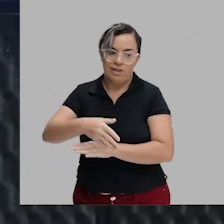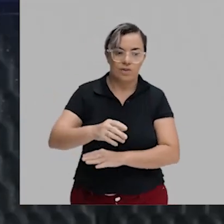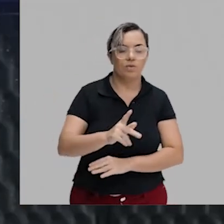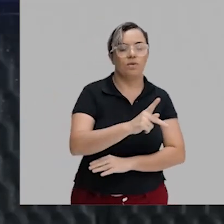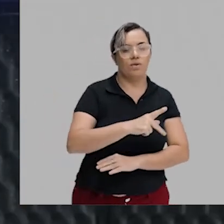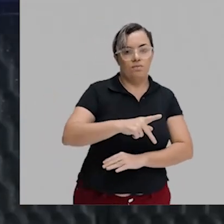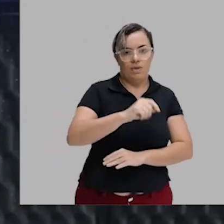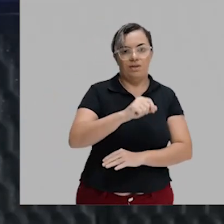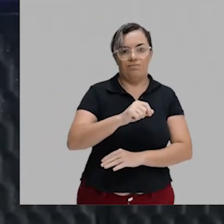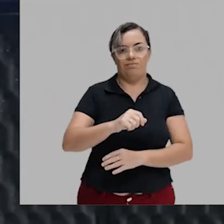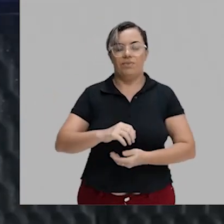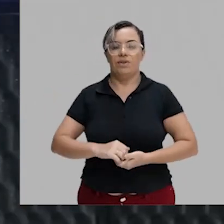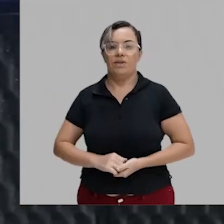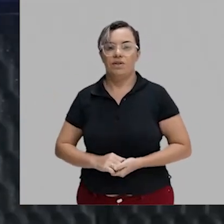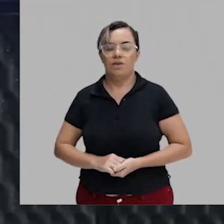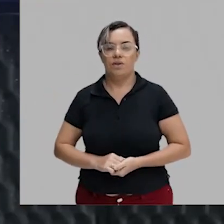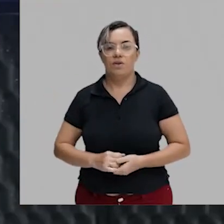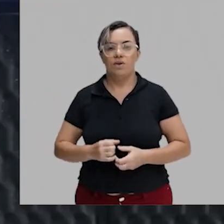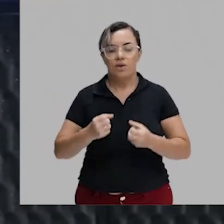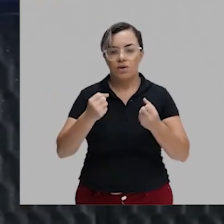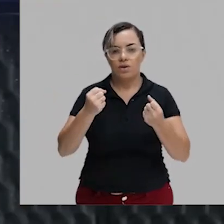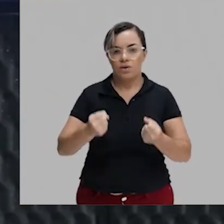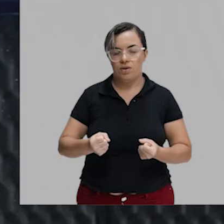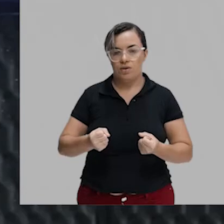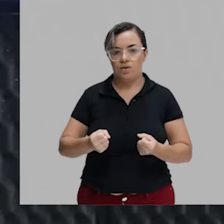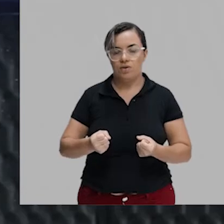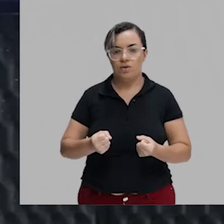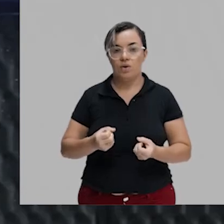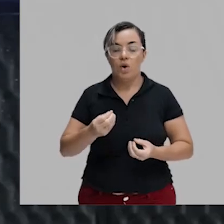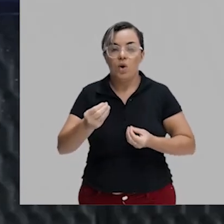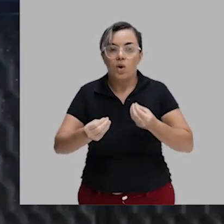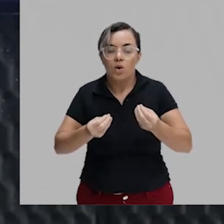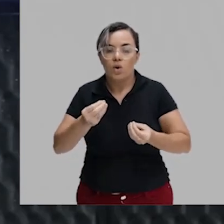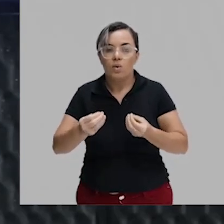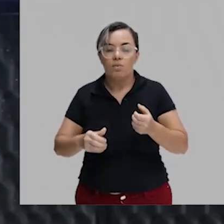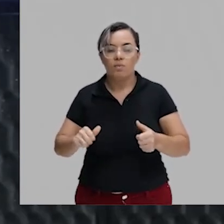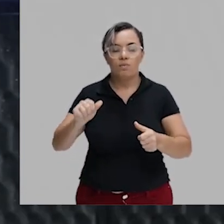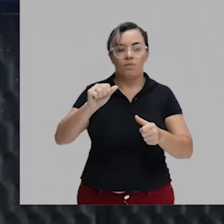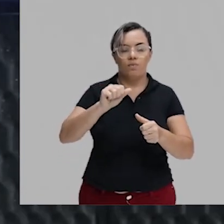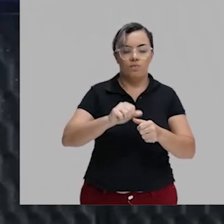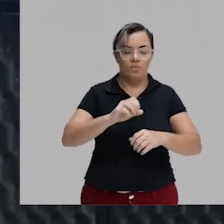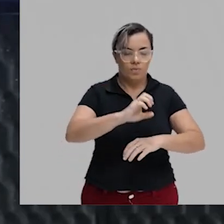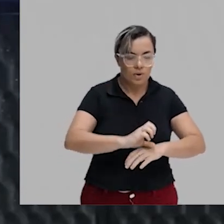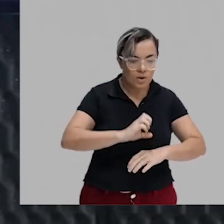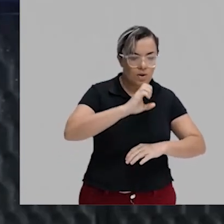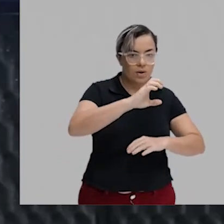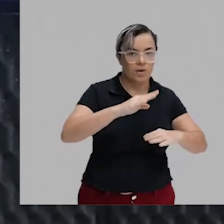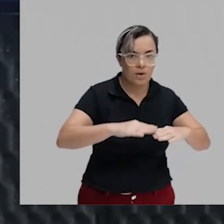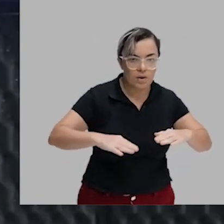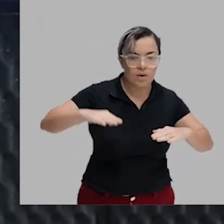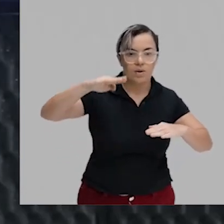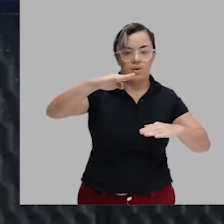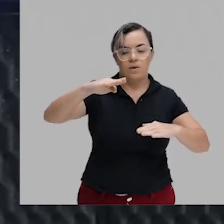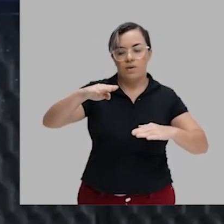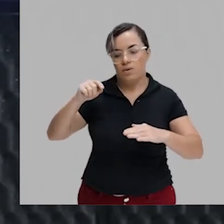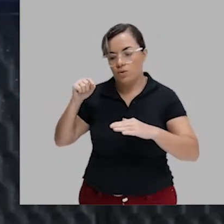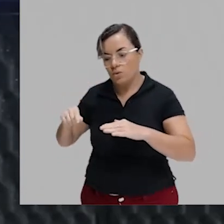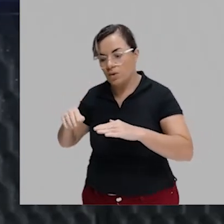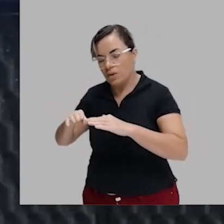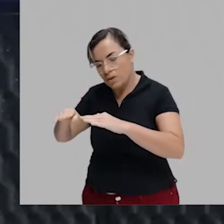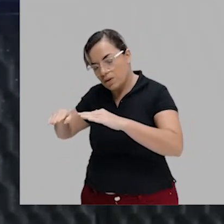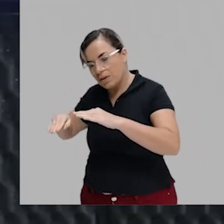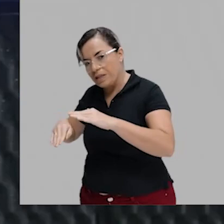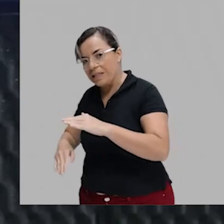poder garantir um volume de exportação maior que o volume de importação, eles vão ter que colocar